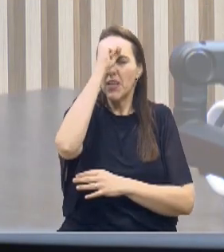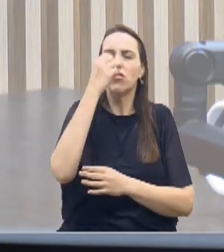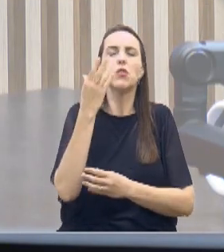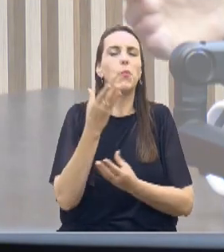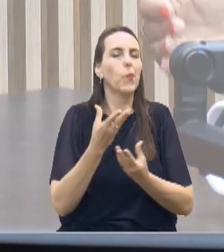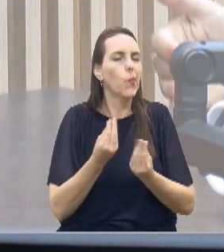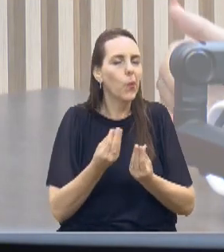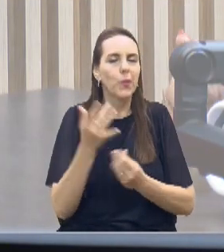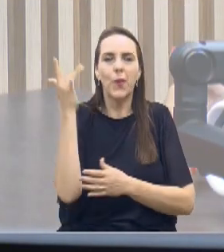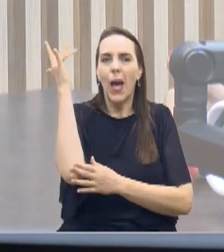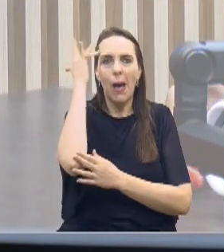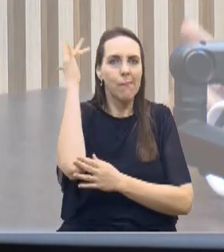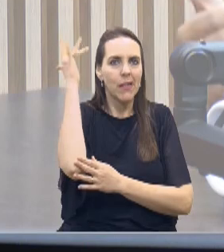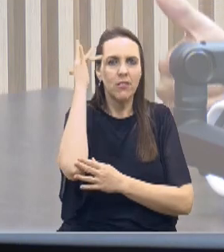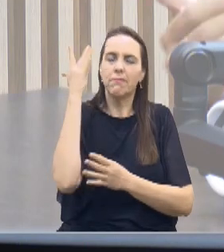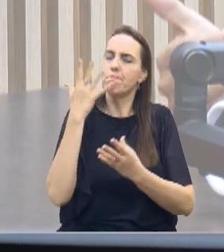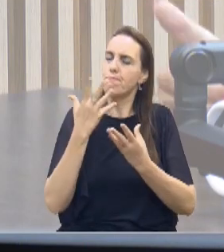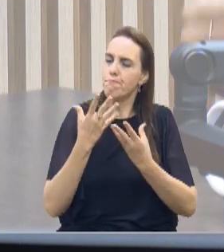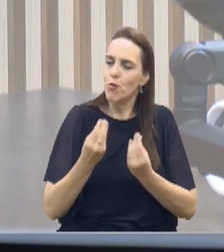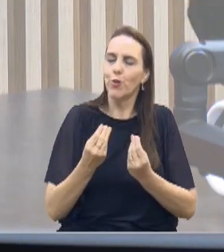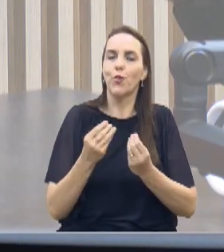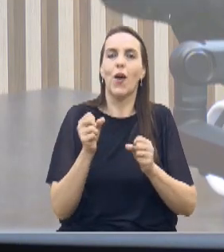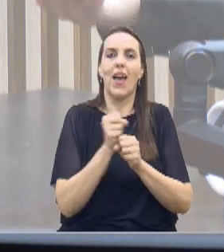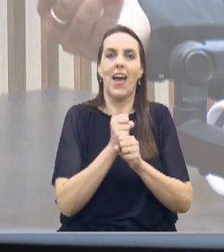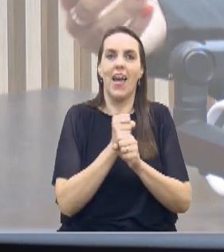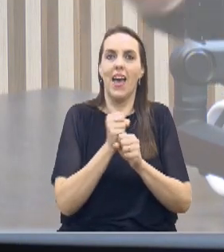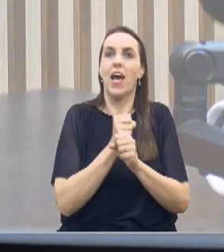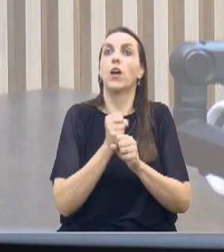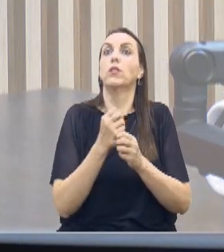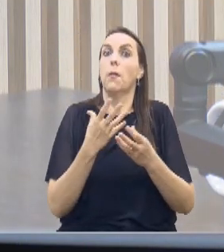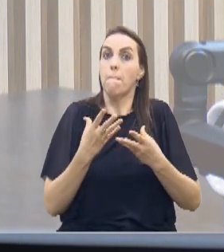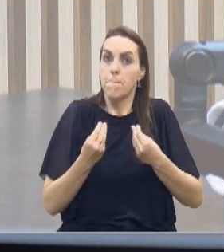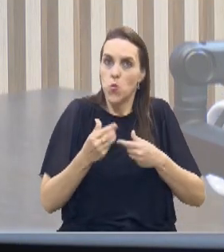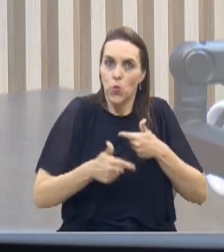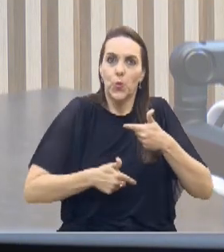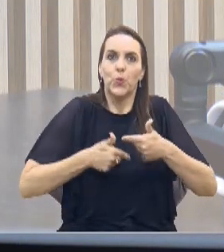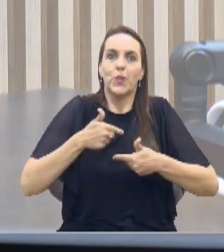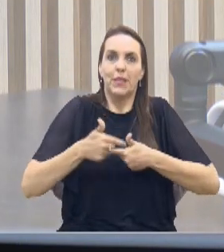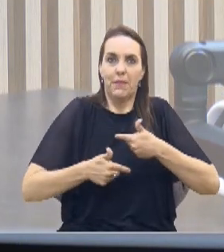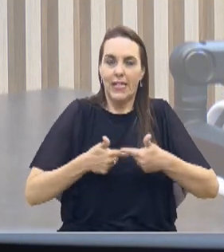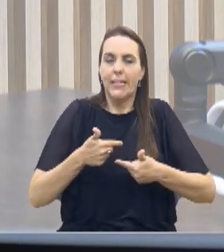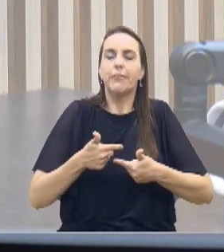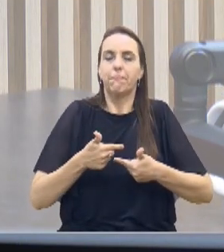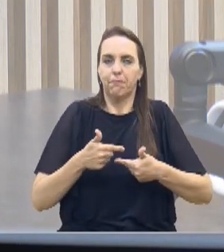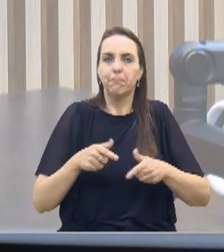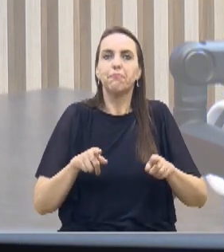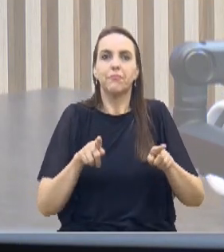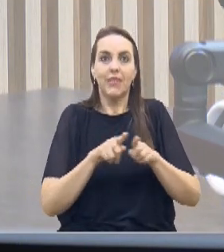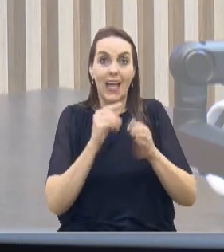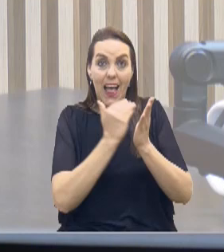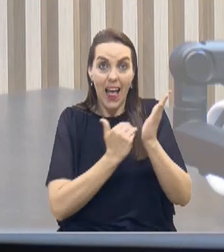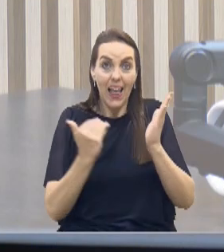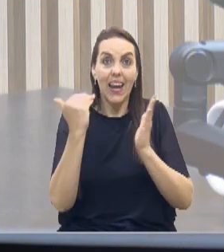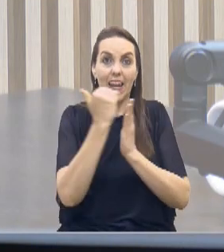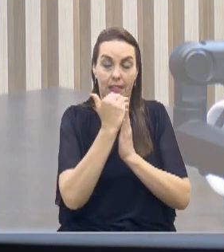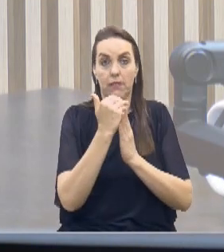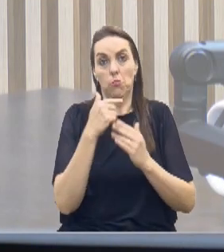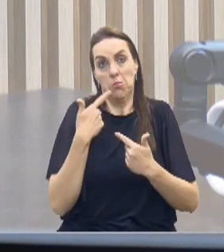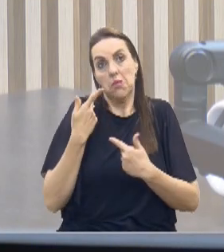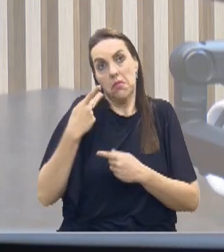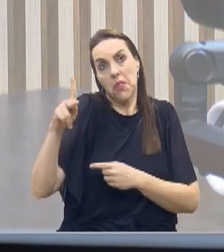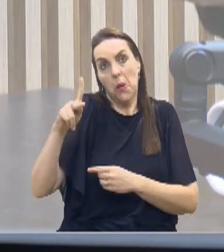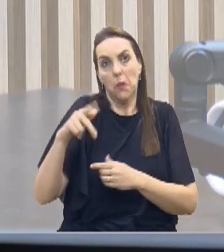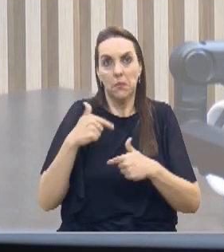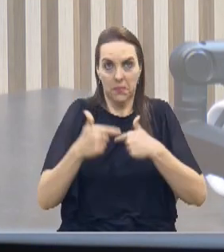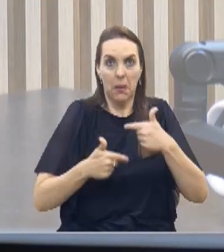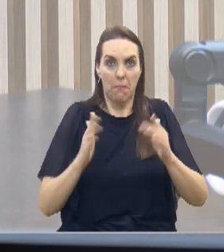muito. Foi um ano realmente de muito trabalho, porque, além disso, tu tens o teu mandato, né? É vereadora,